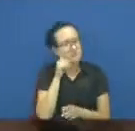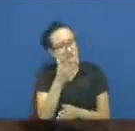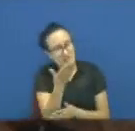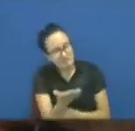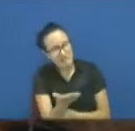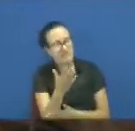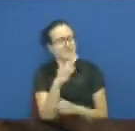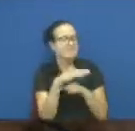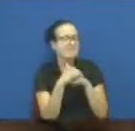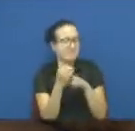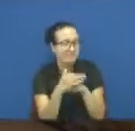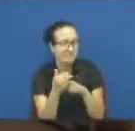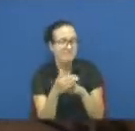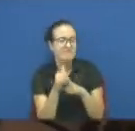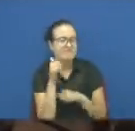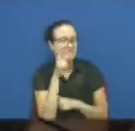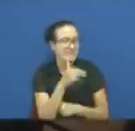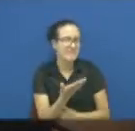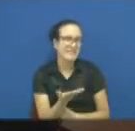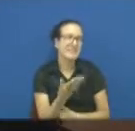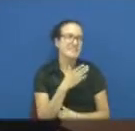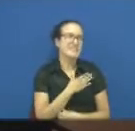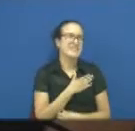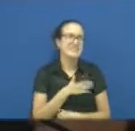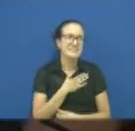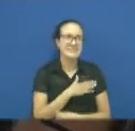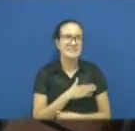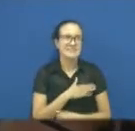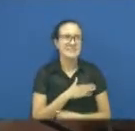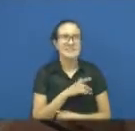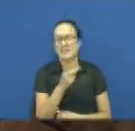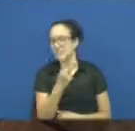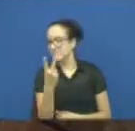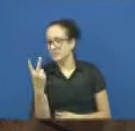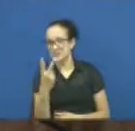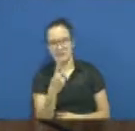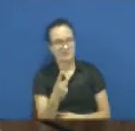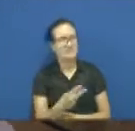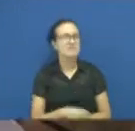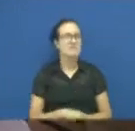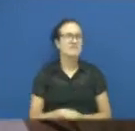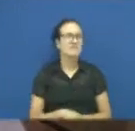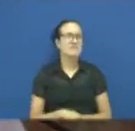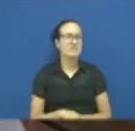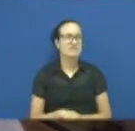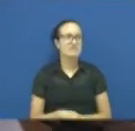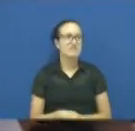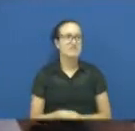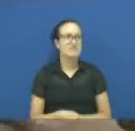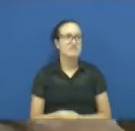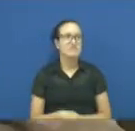muito grande por ela, acho que a senhora e o nego só, né, dona Maria Tereza? E